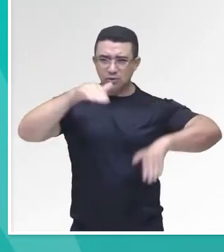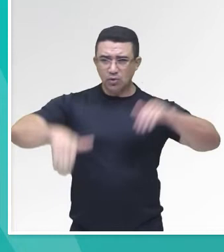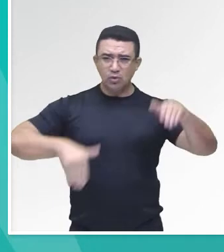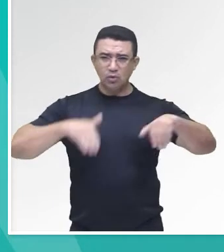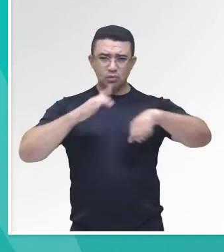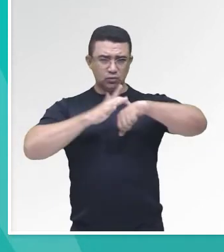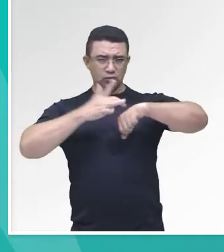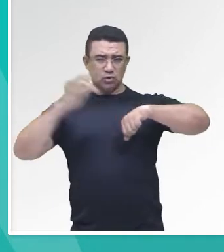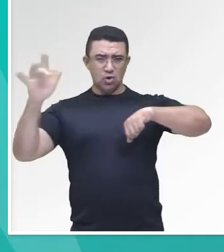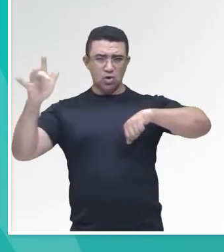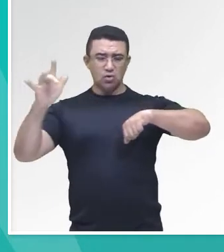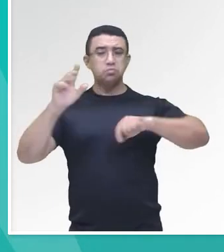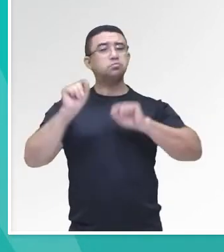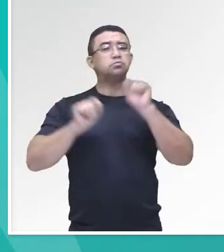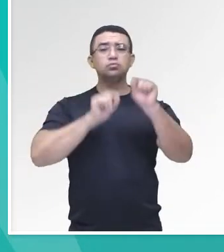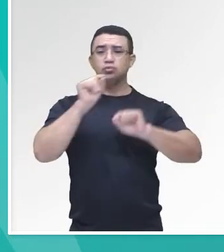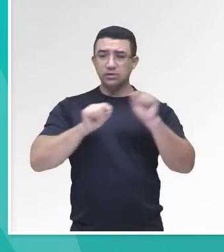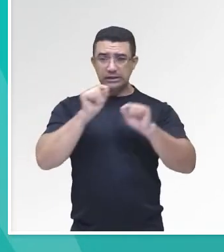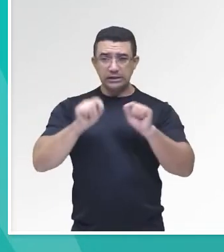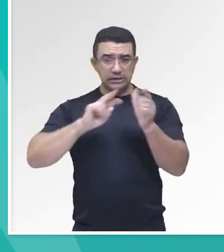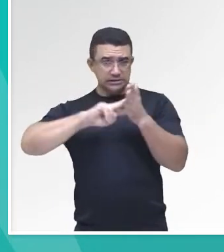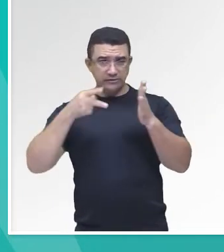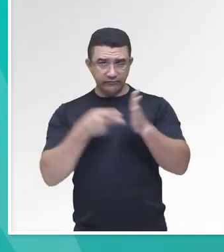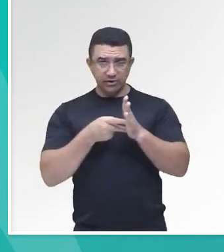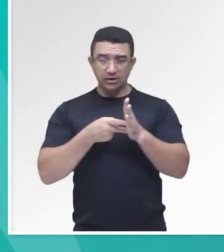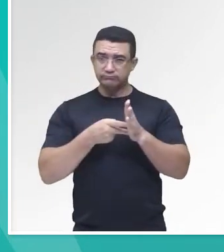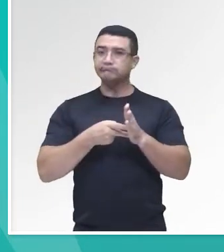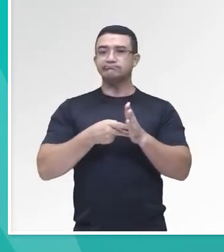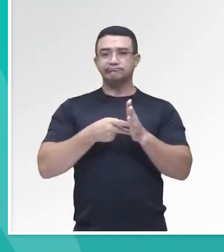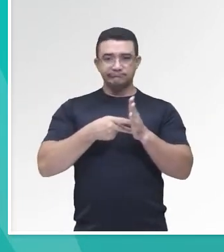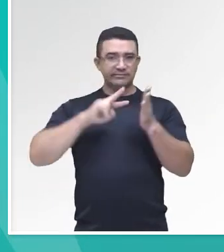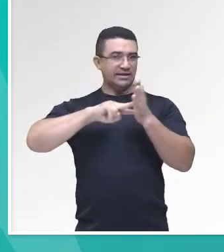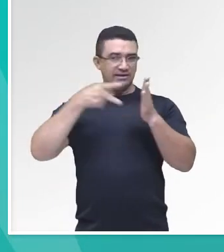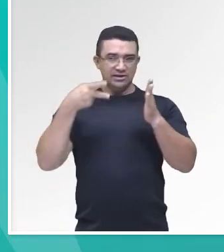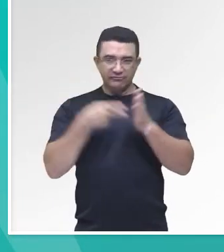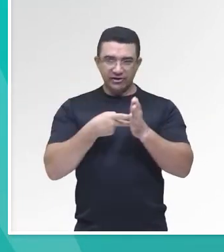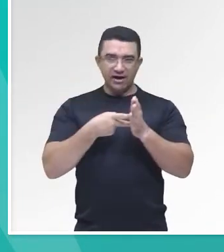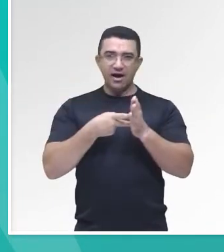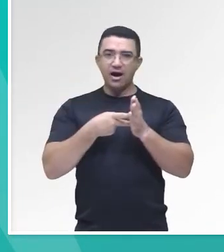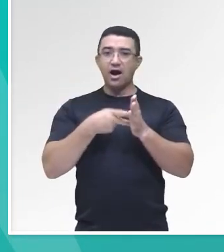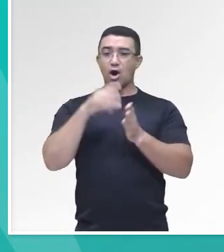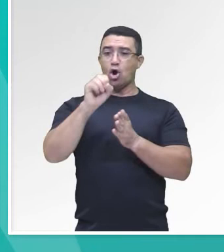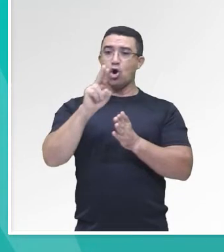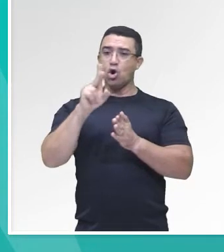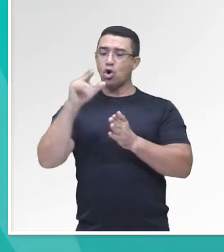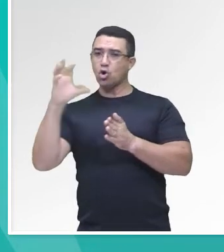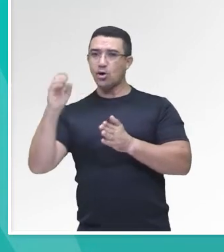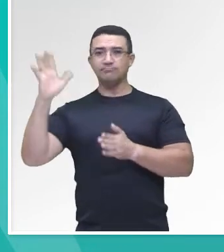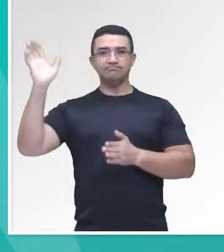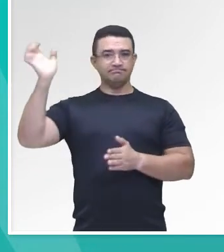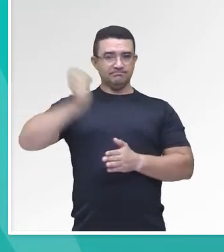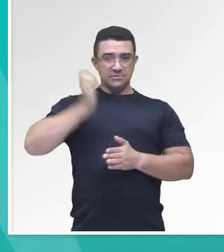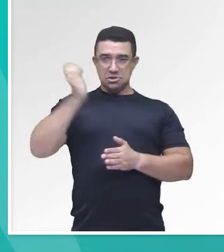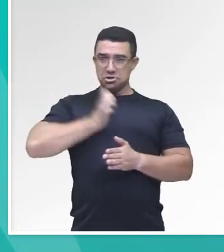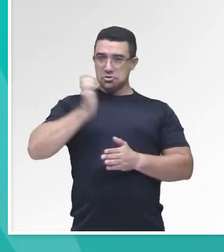Porque o ouro representa dinheiro, representa riqueza, né? Riqueza.